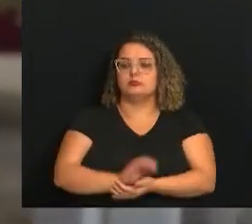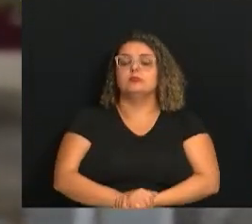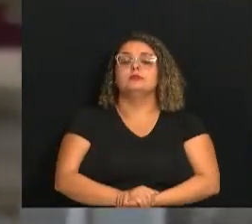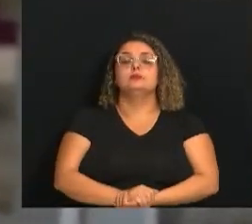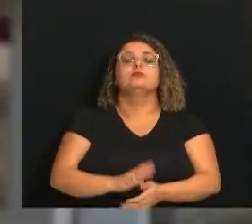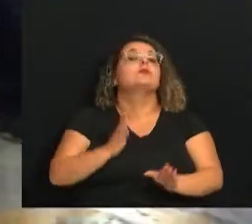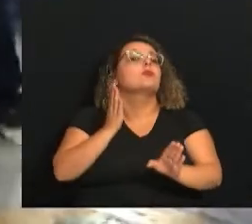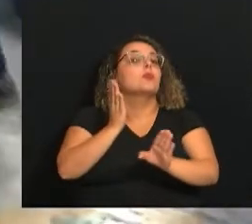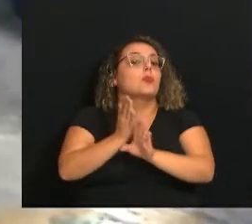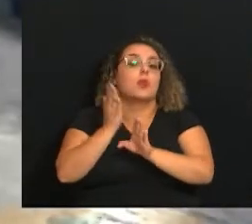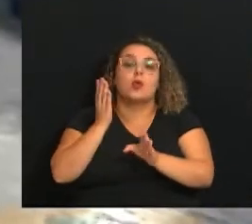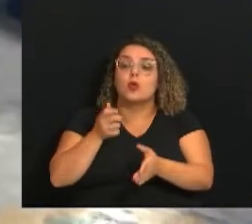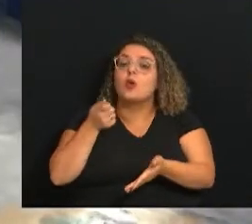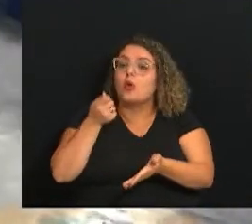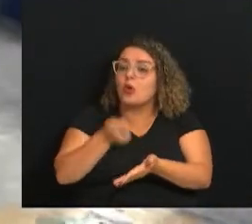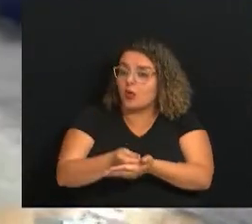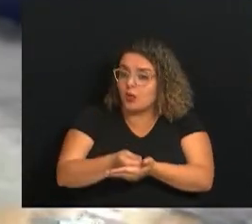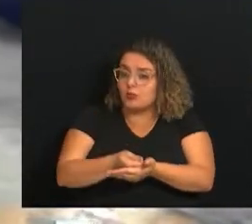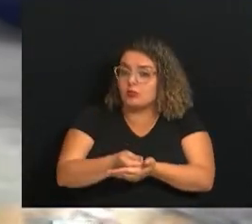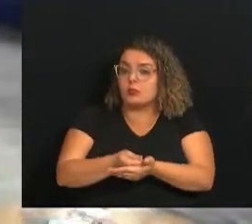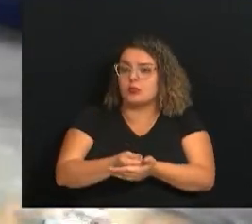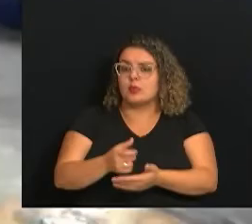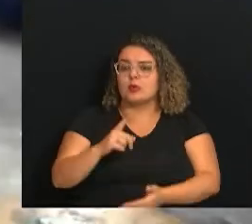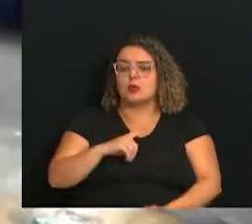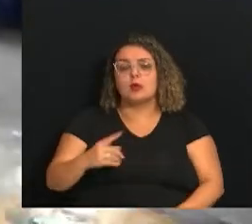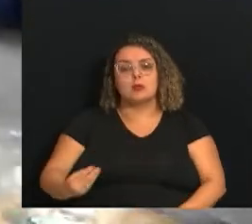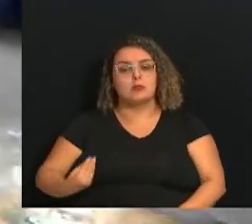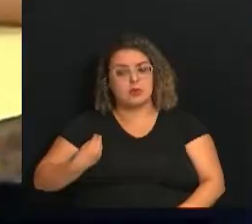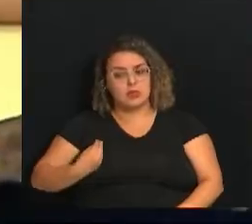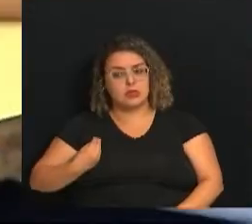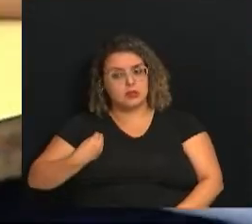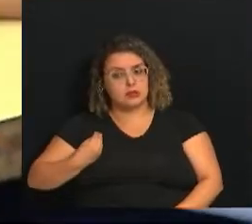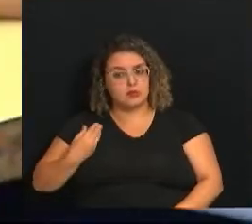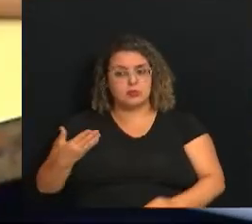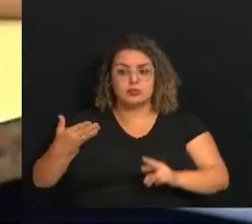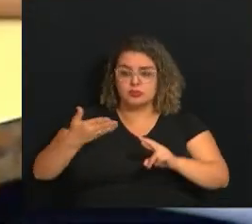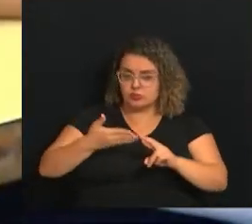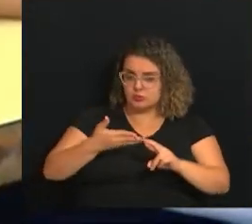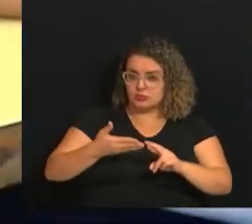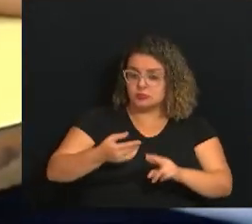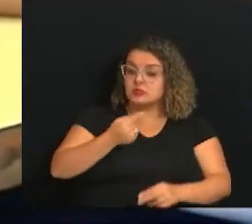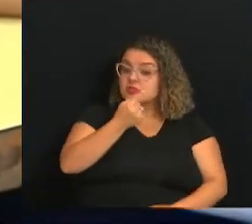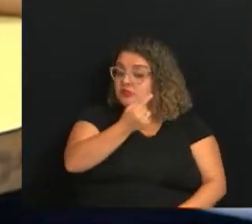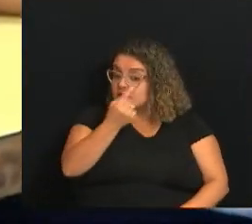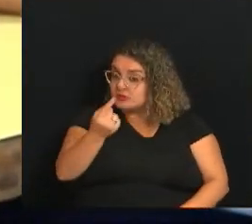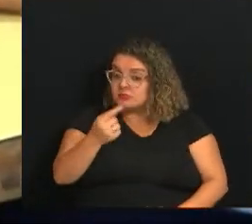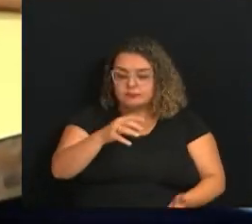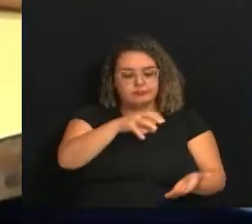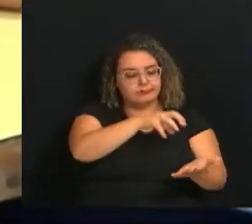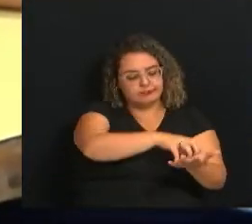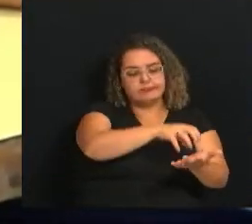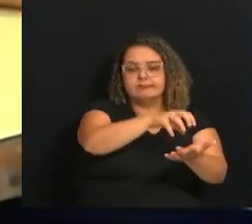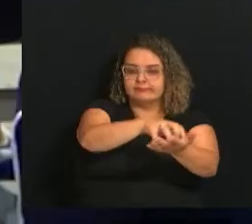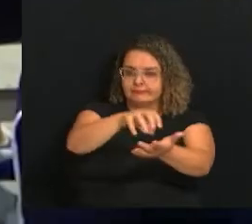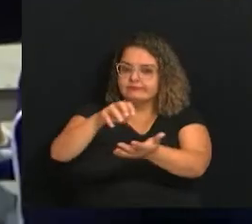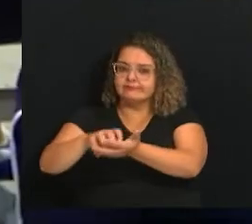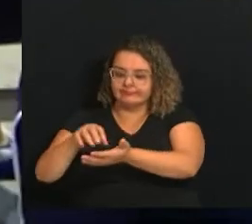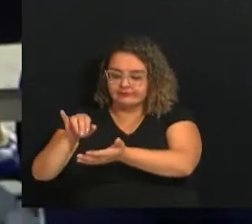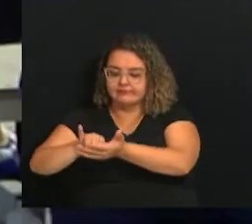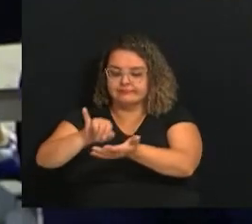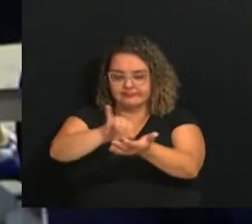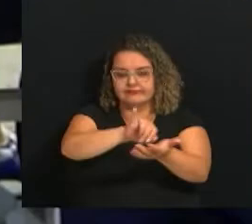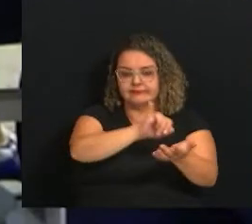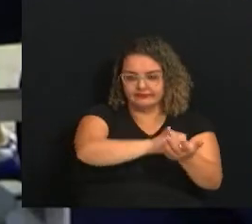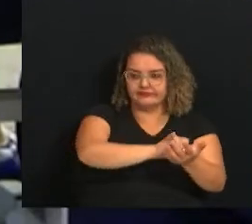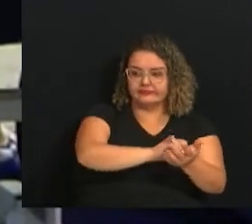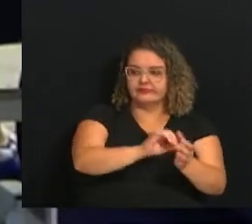deverão obrigatoriamente contar com a presença de um representante de cada órgão que compõe a organização. O